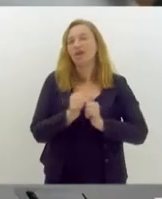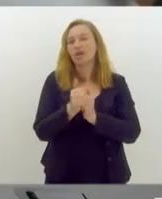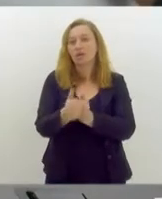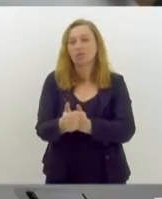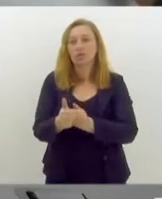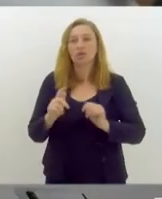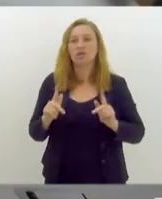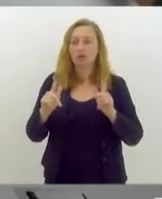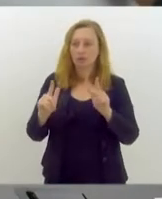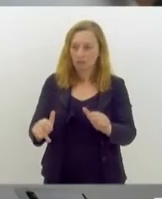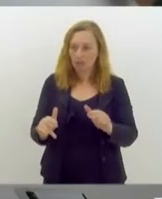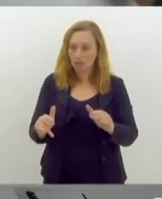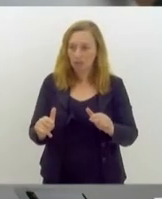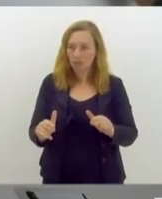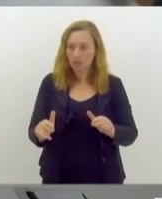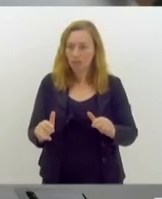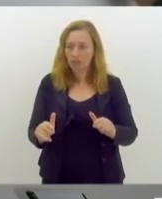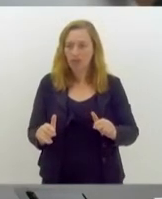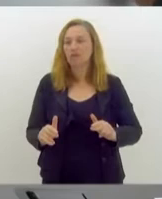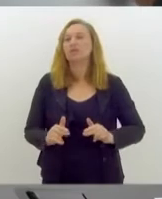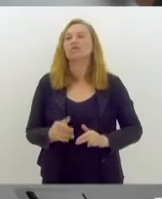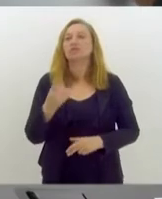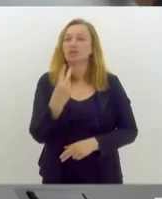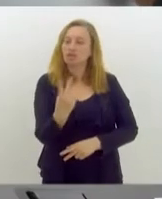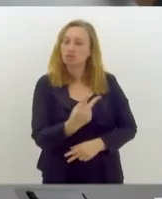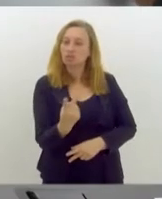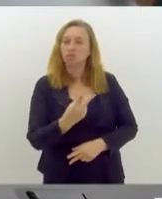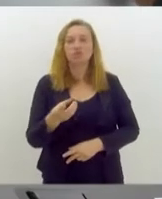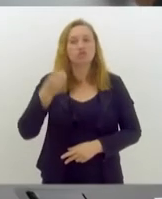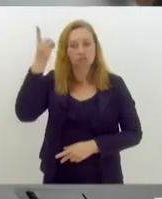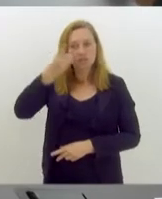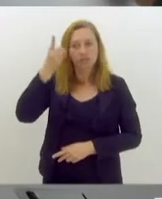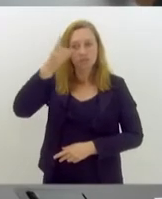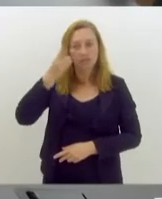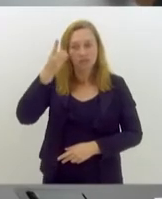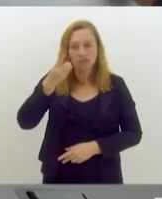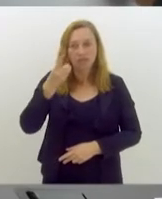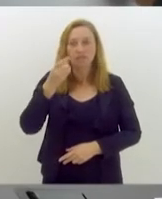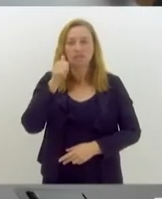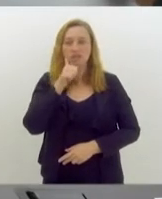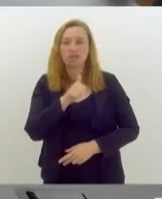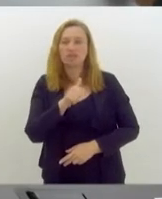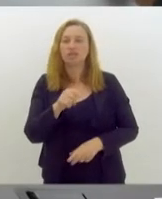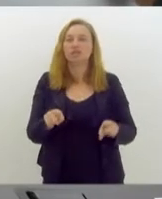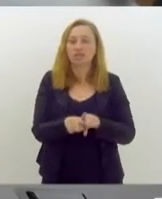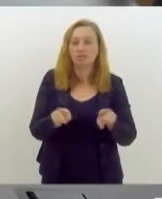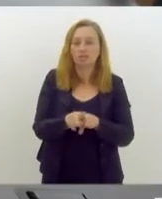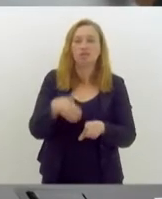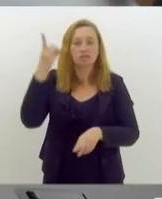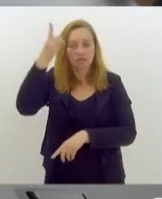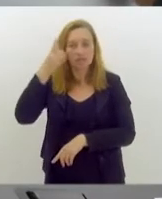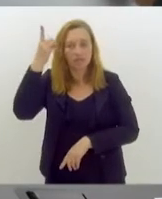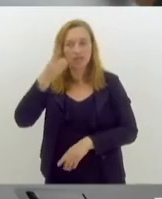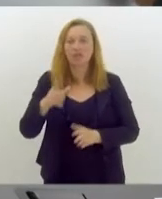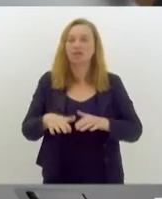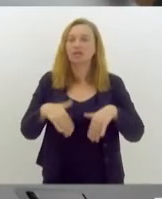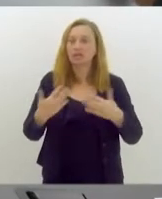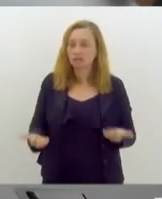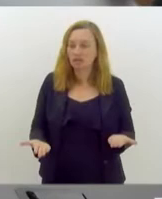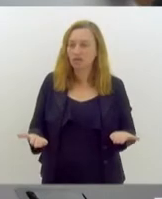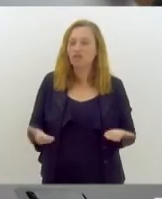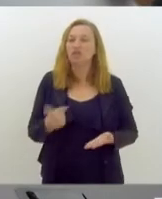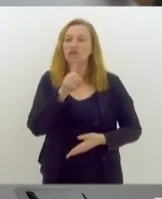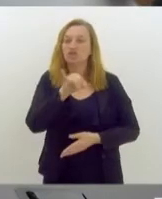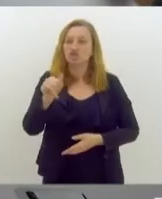oposição das duas deputados do deputados que me precederam E então fica determinado